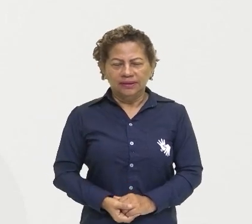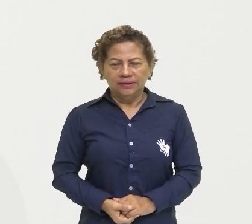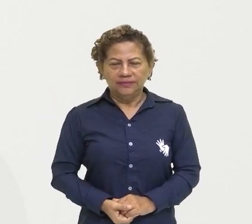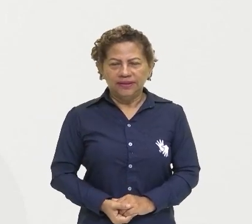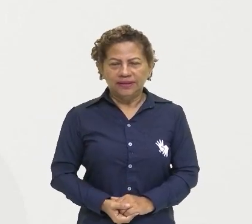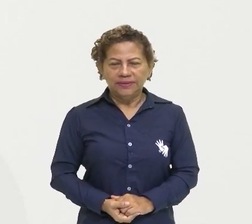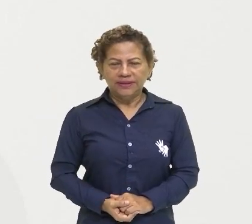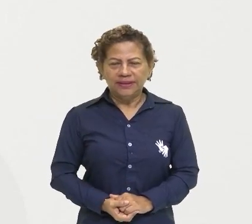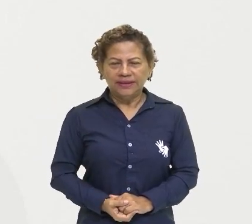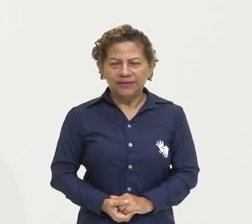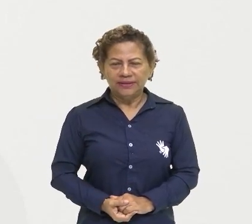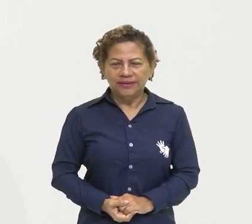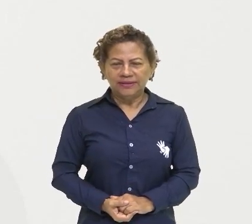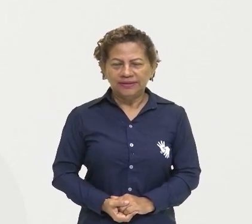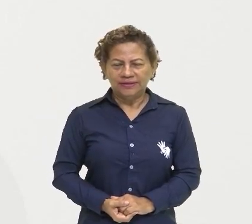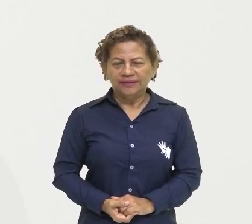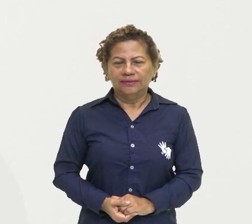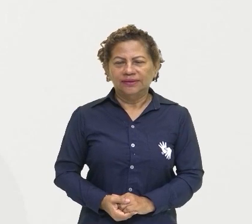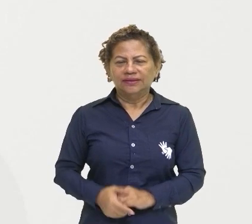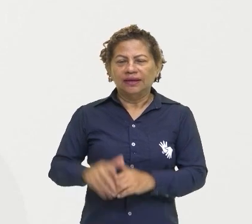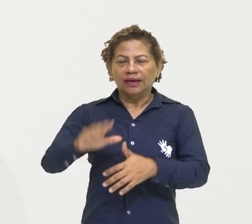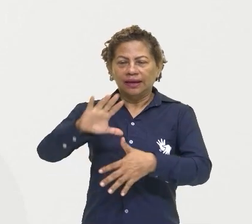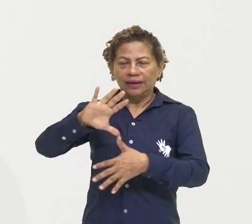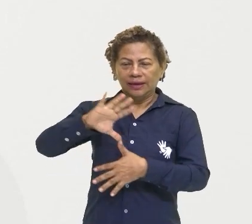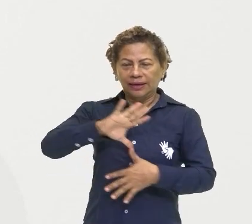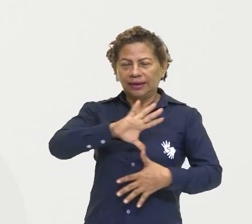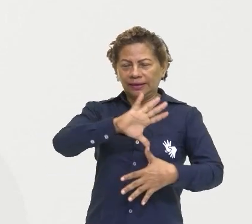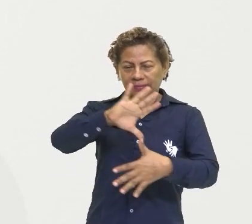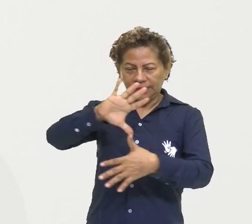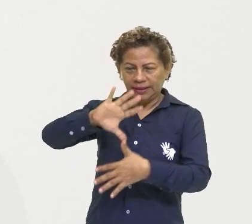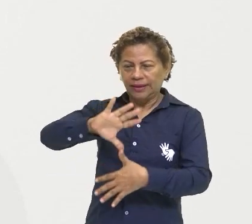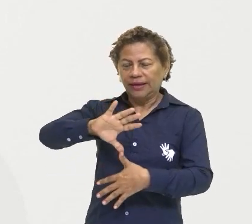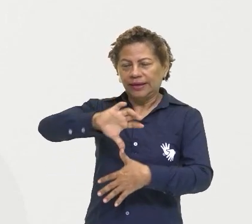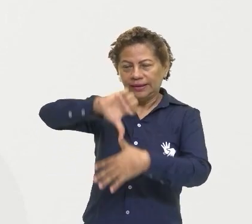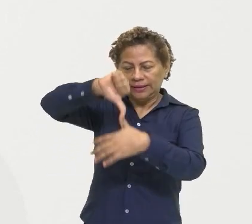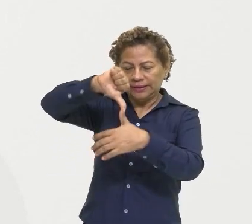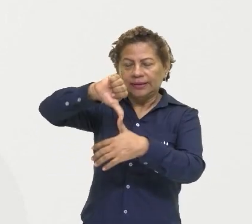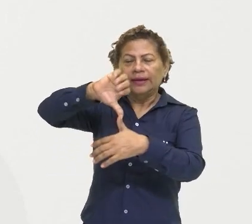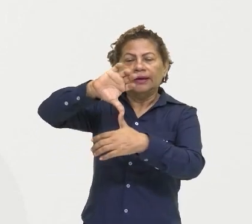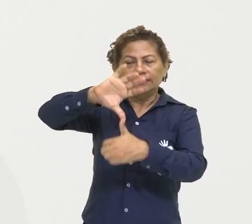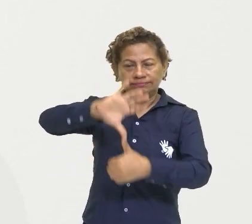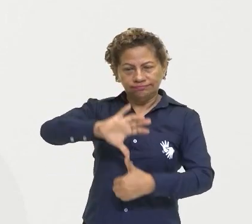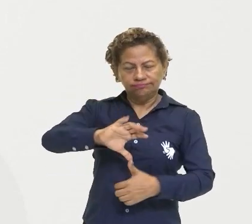do Norte, América Central e da América do Sul. Tudo bem? Temos cerca de